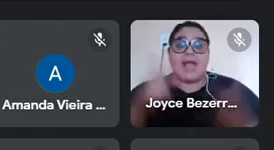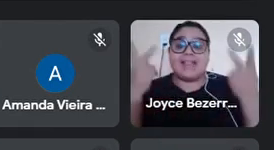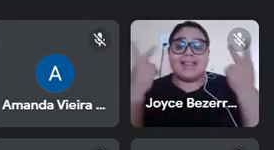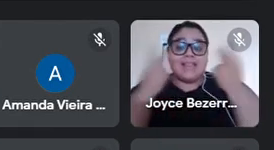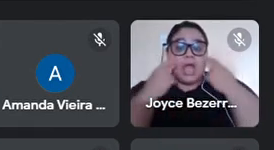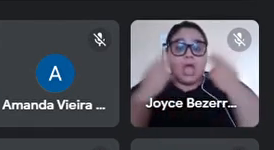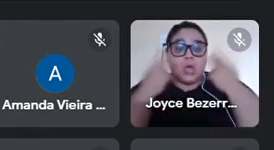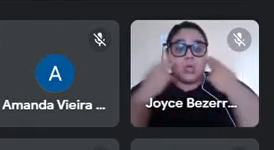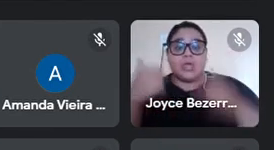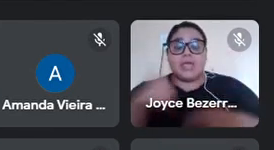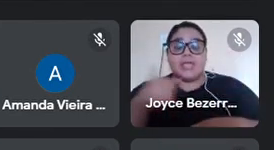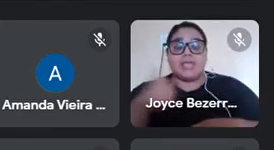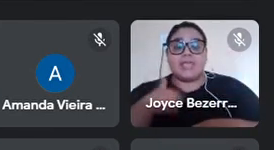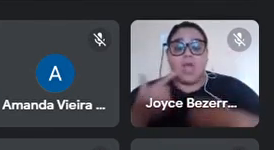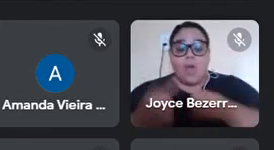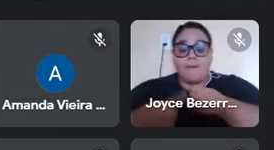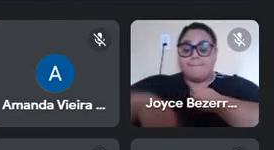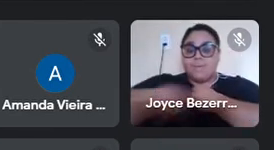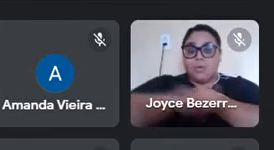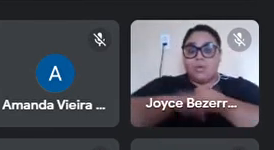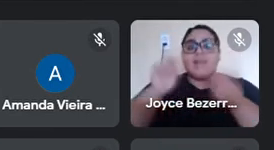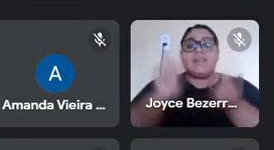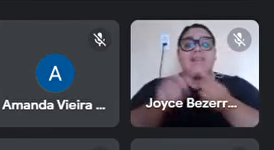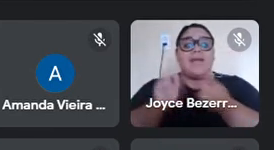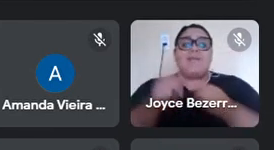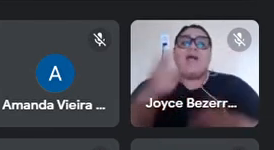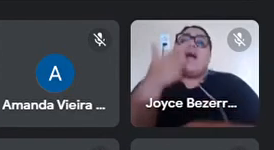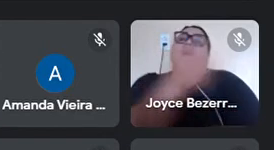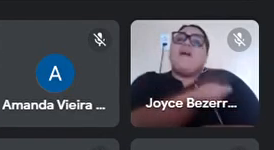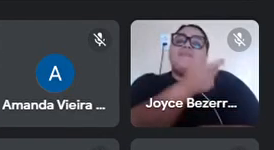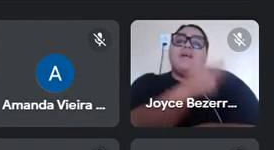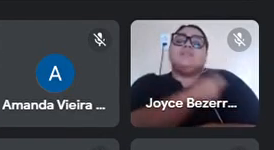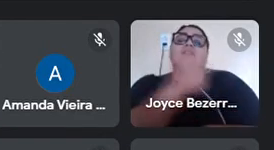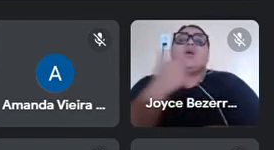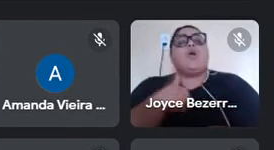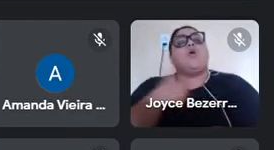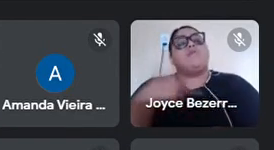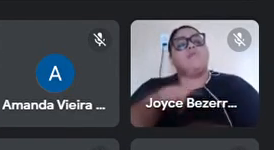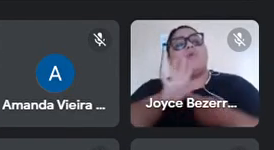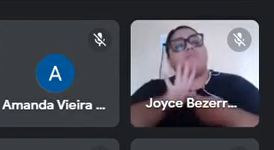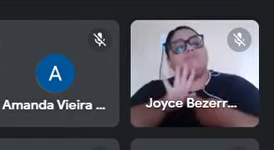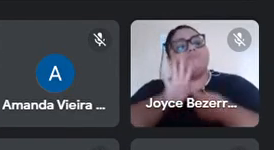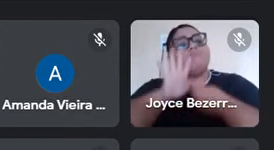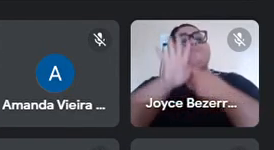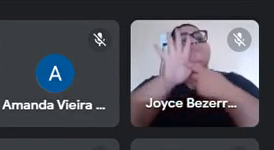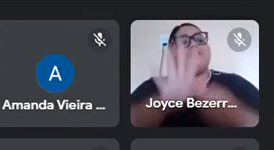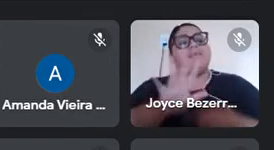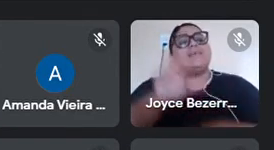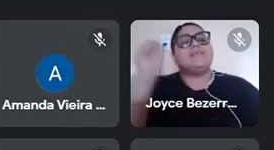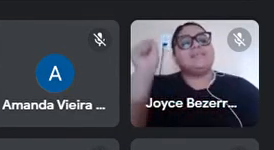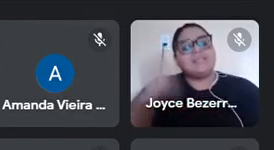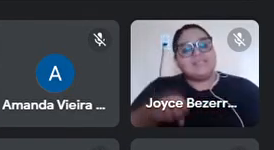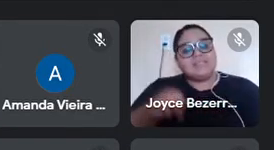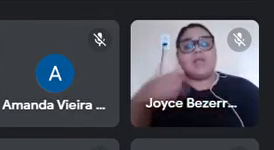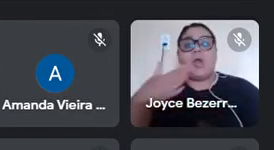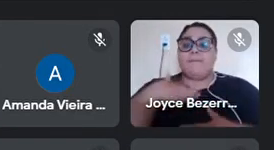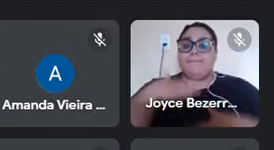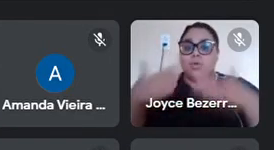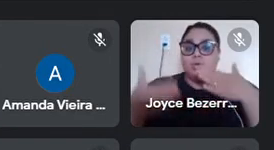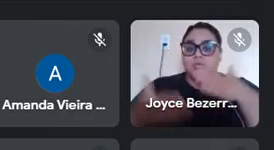eu que me contaminei, quanto nas vacinas, eu vou expor o meu organismo a um antígeno,